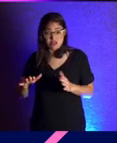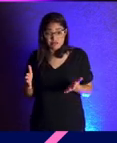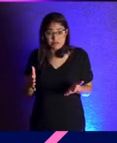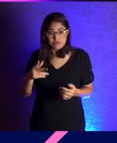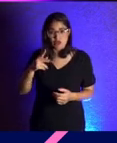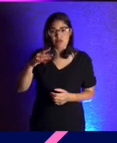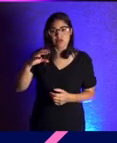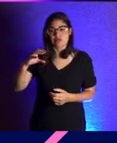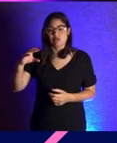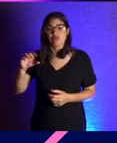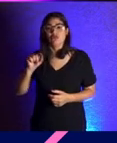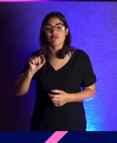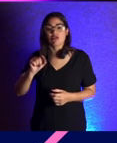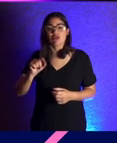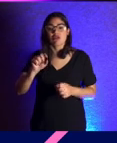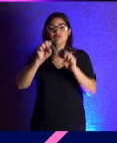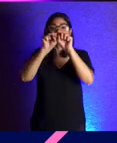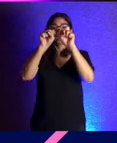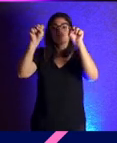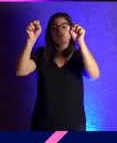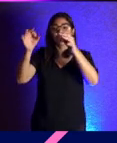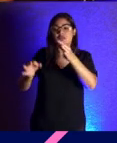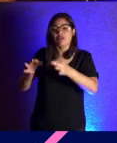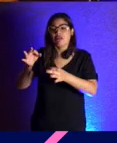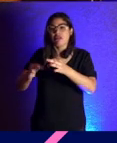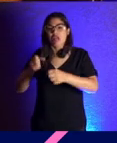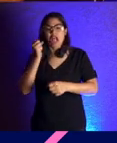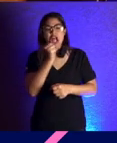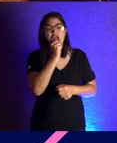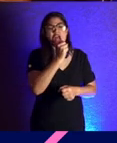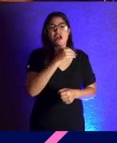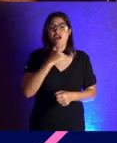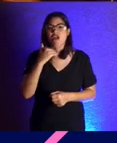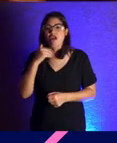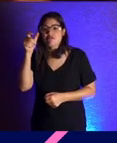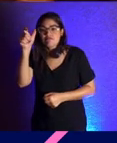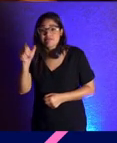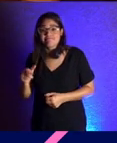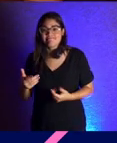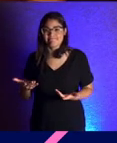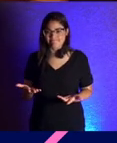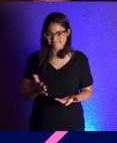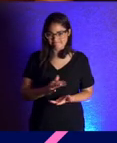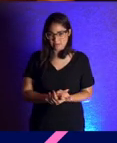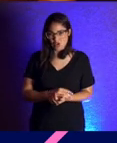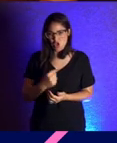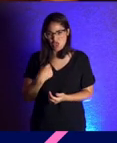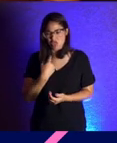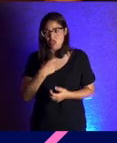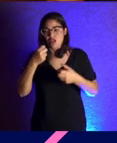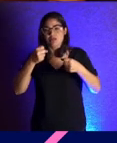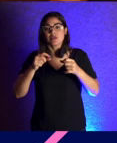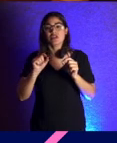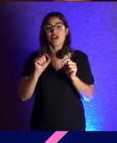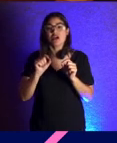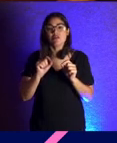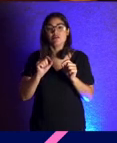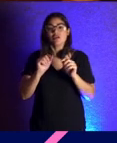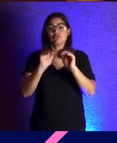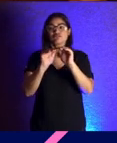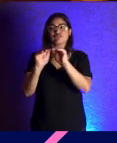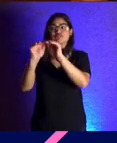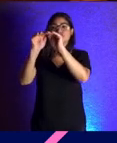esses tribunais de crime, matado as pessoas, e as próprias autoridades, há um caso que a gente cita, né, que as próprias autoridades